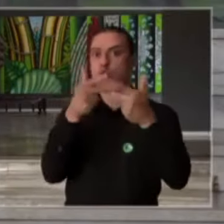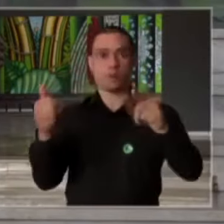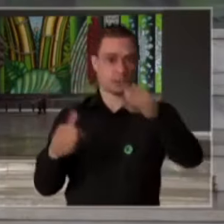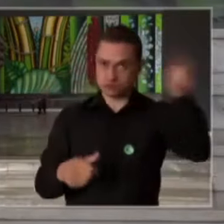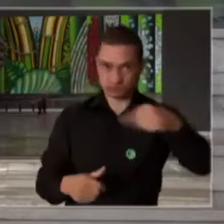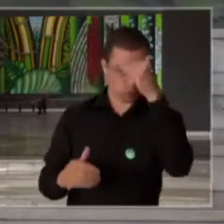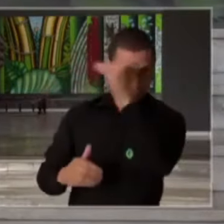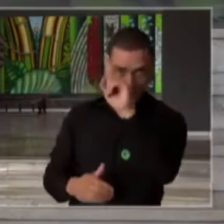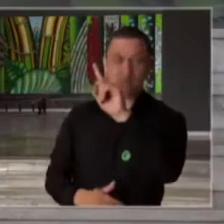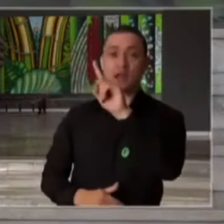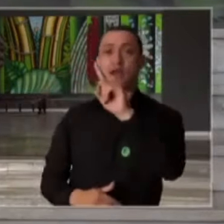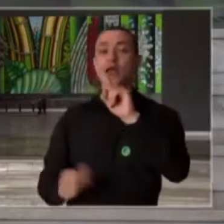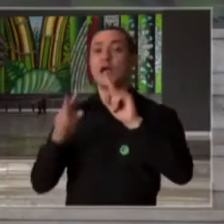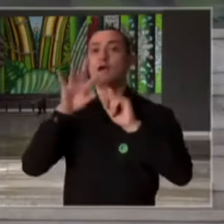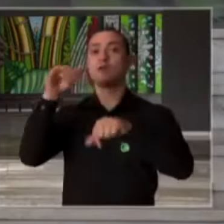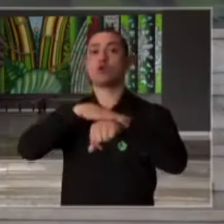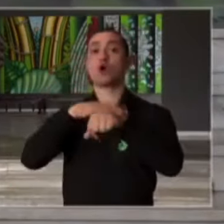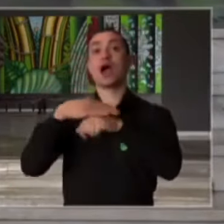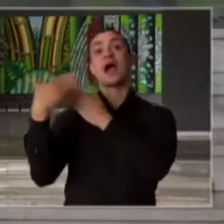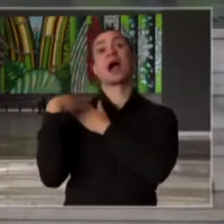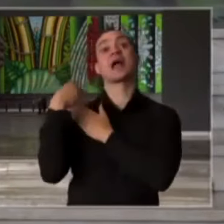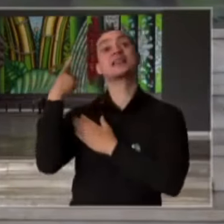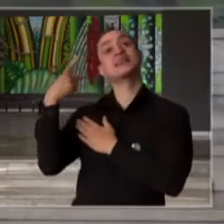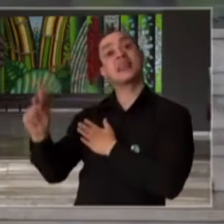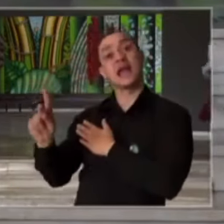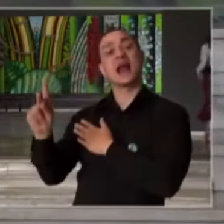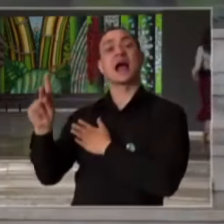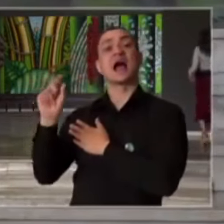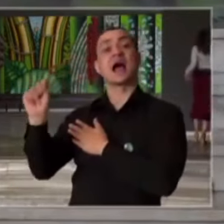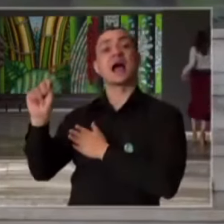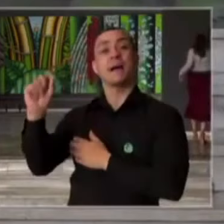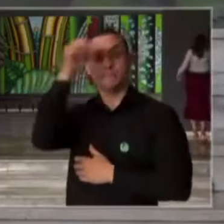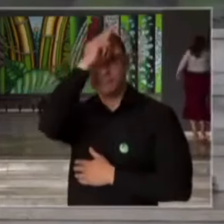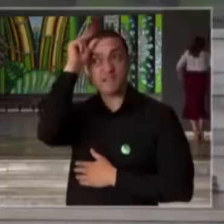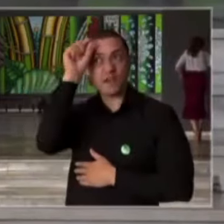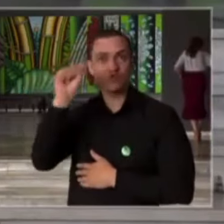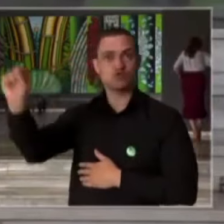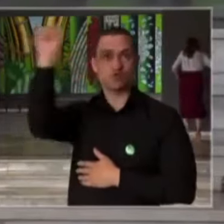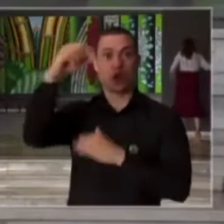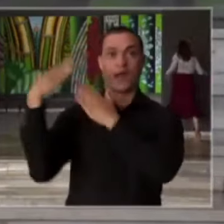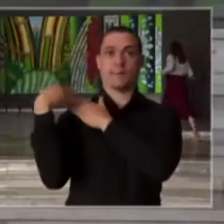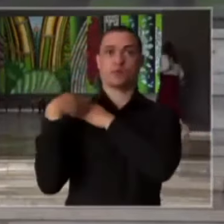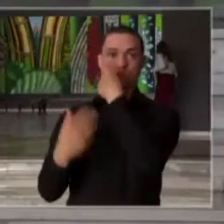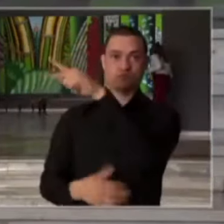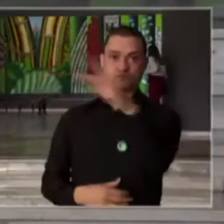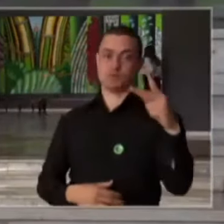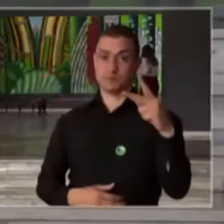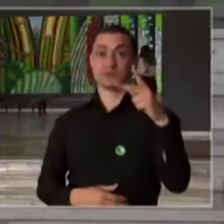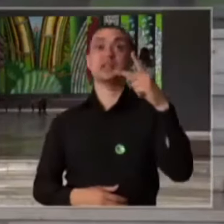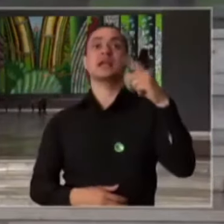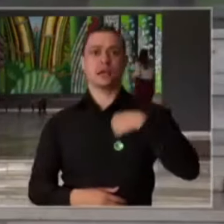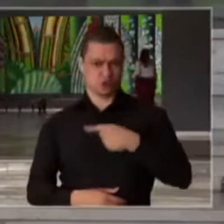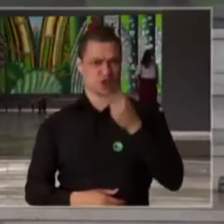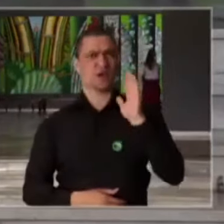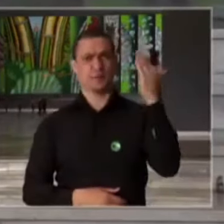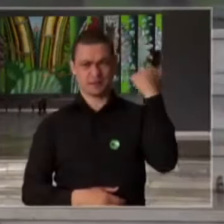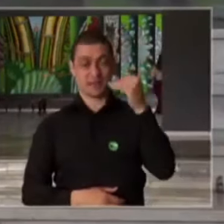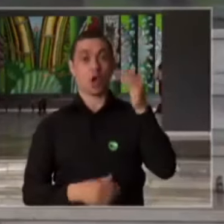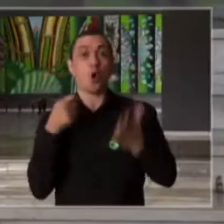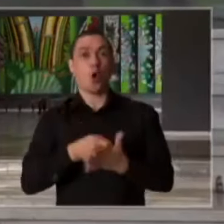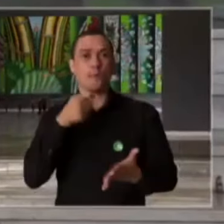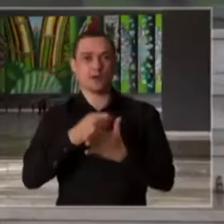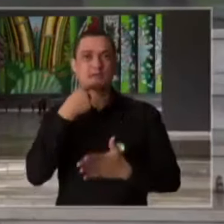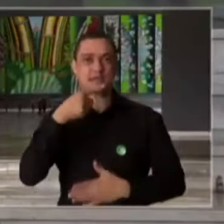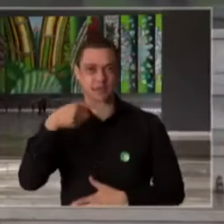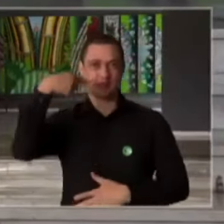serão de responsabilidade das prefeituras. Lembrando que nós já tornamos obrigatório na semana